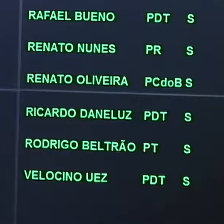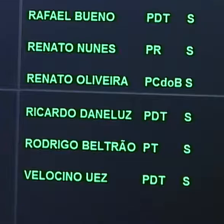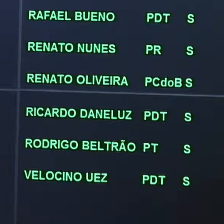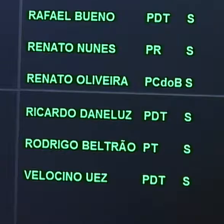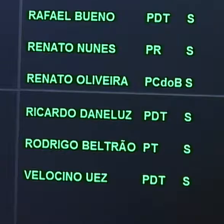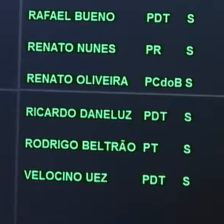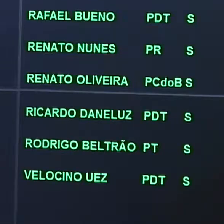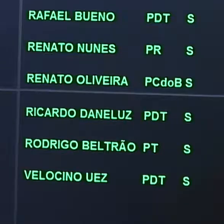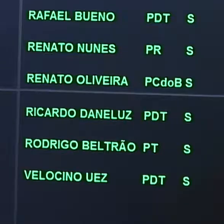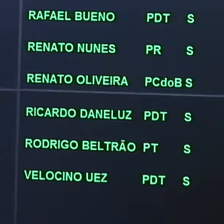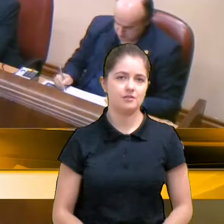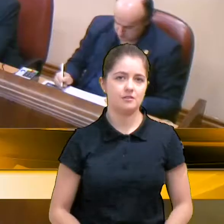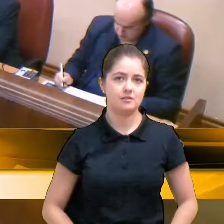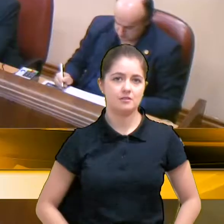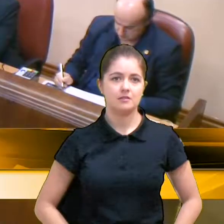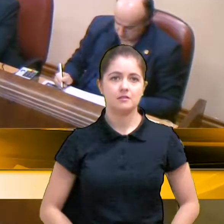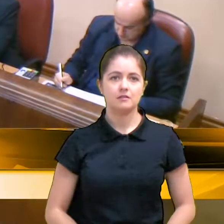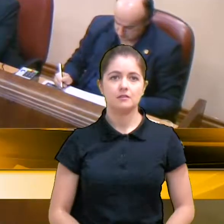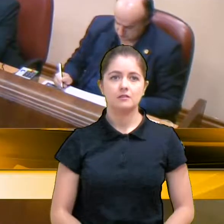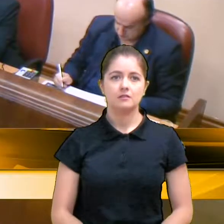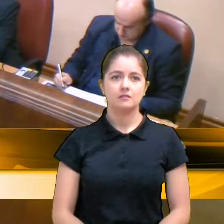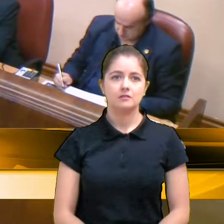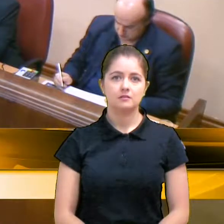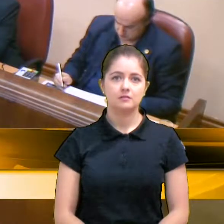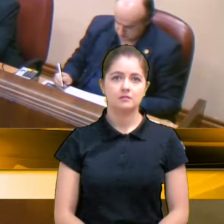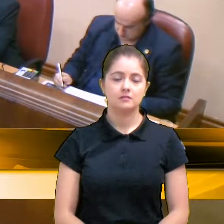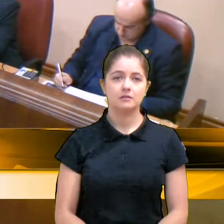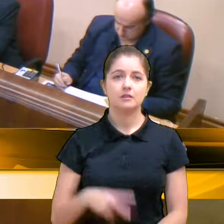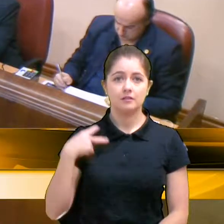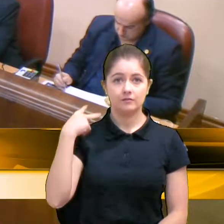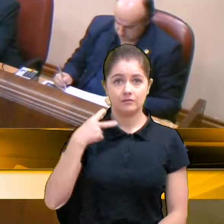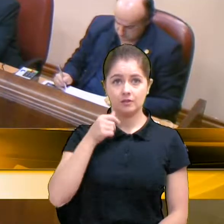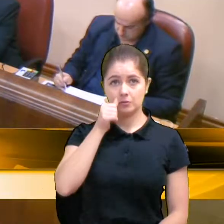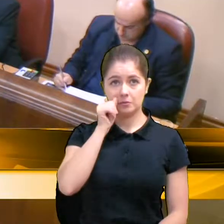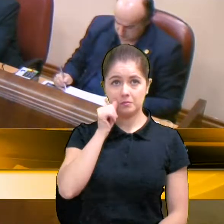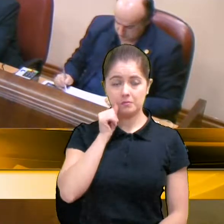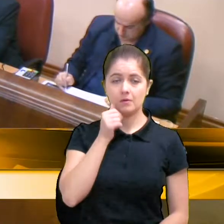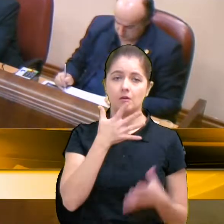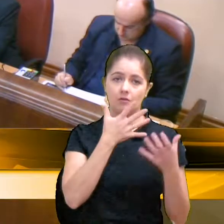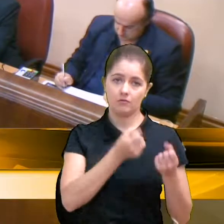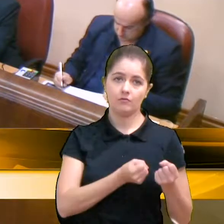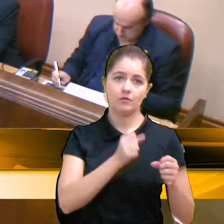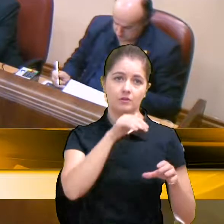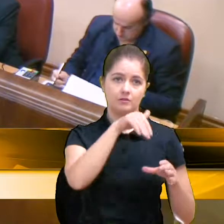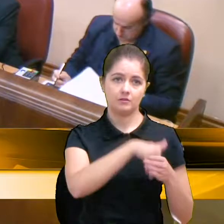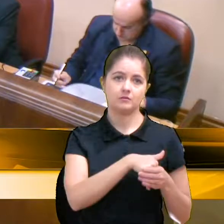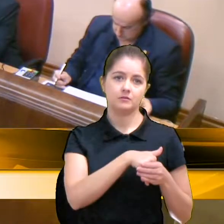Encerrado o registro dos votos, vereador Eloy vota favorável, vereadora Paula vota favorável.